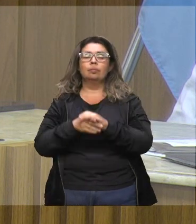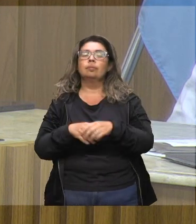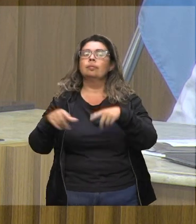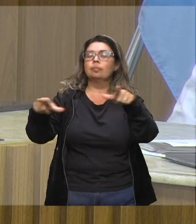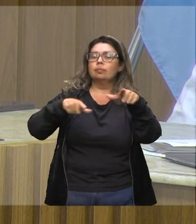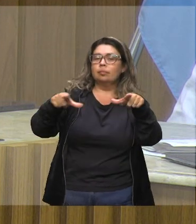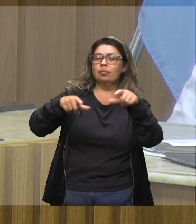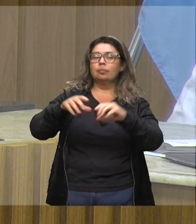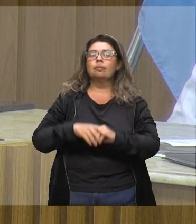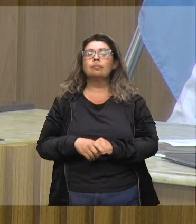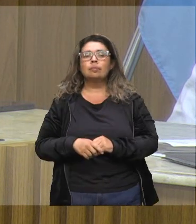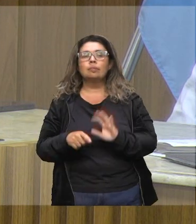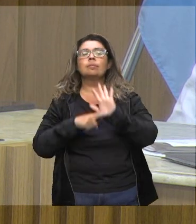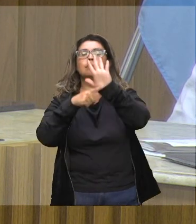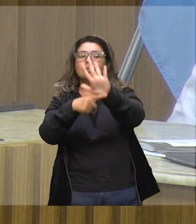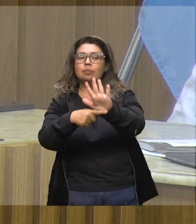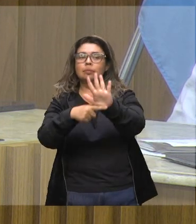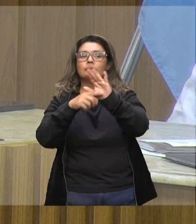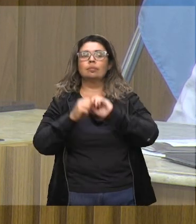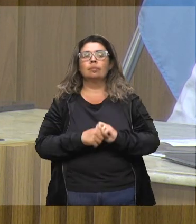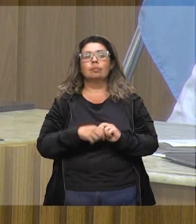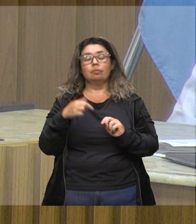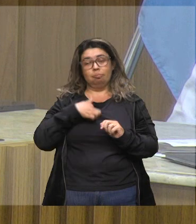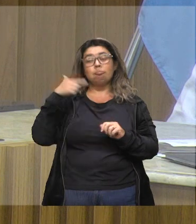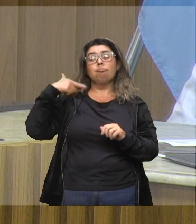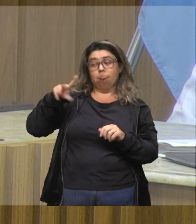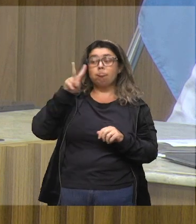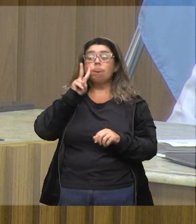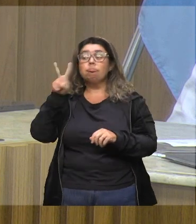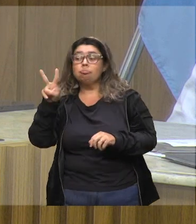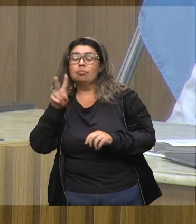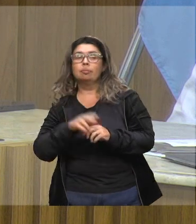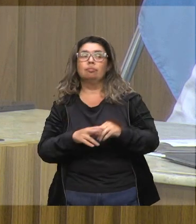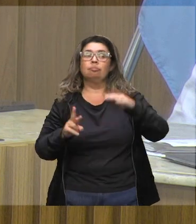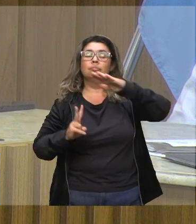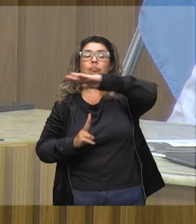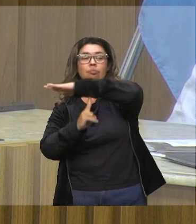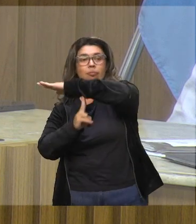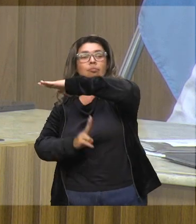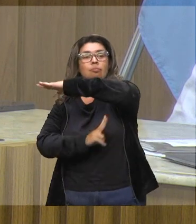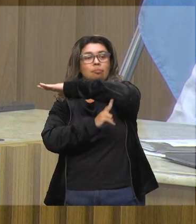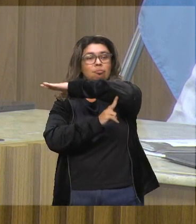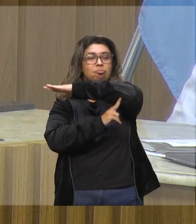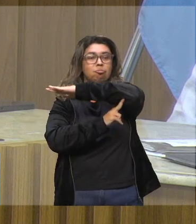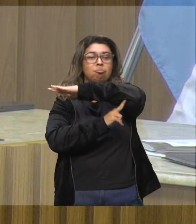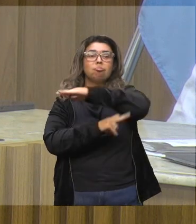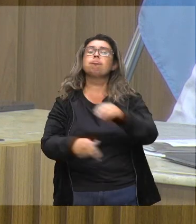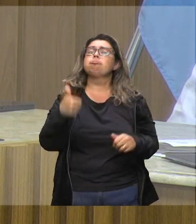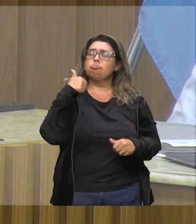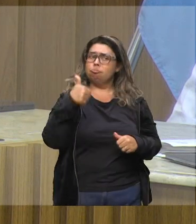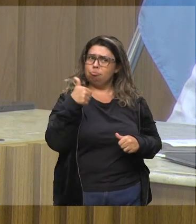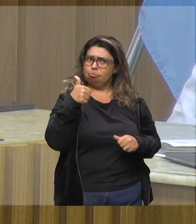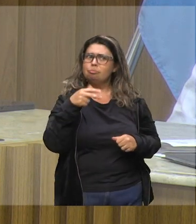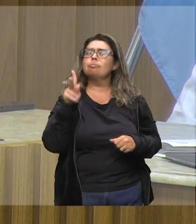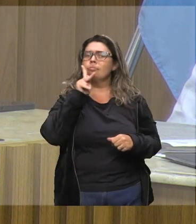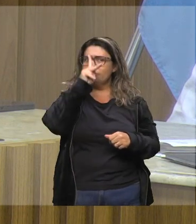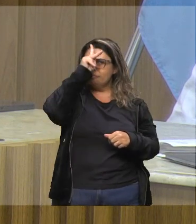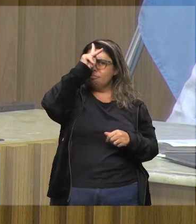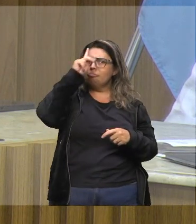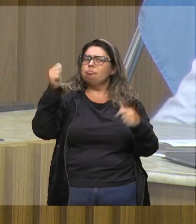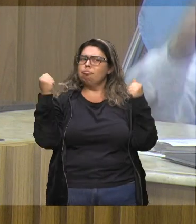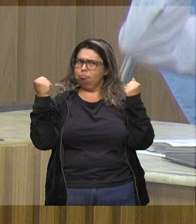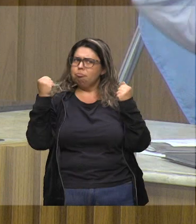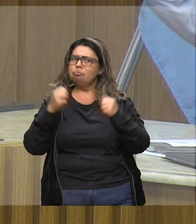funcionários que trabalharam na recuperação. Eu estive lá hoje, a ponte ficou muito bem reforçada, ficou muito